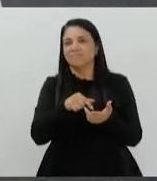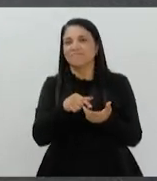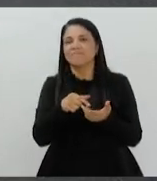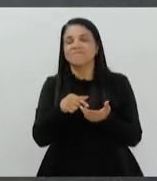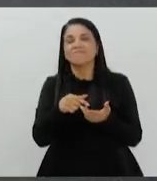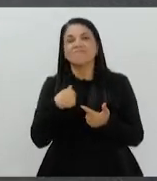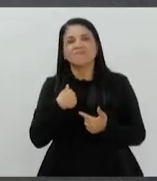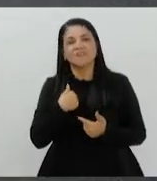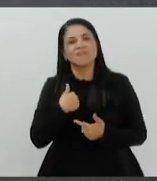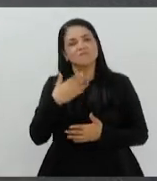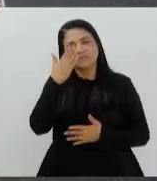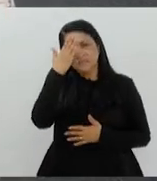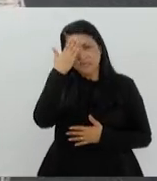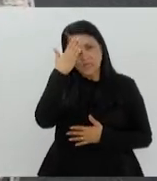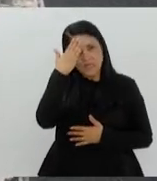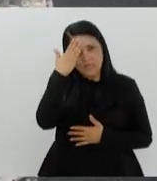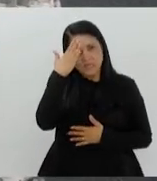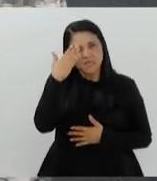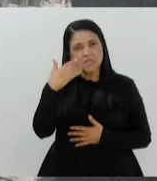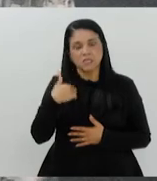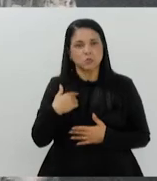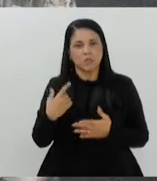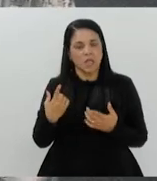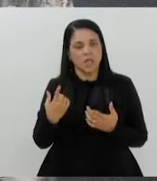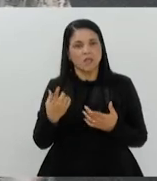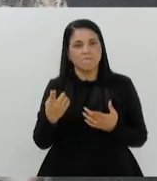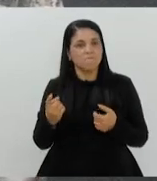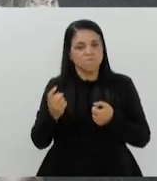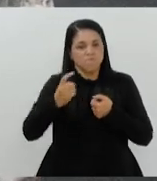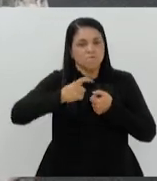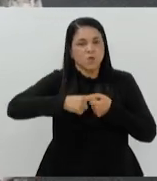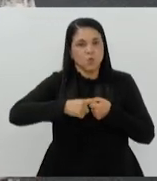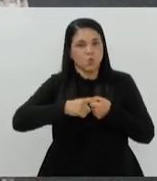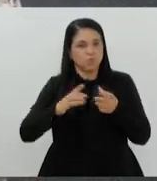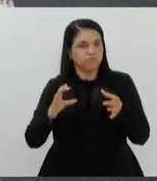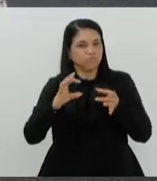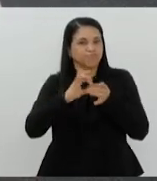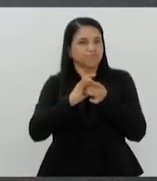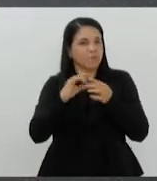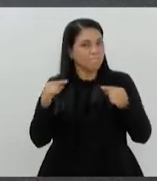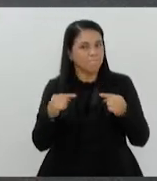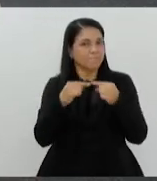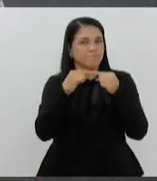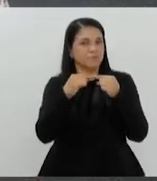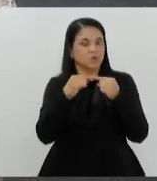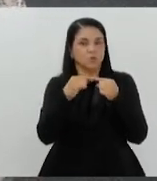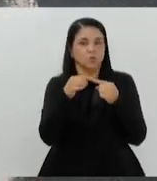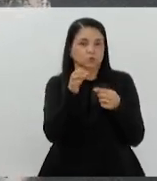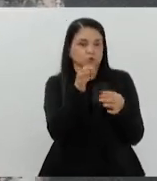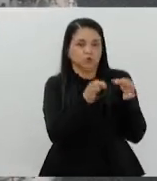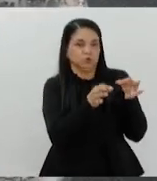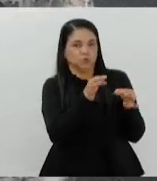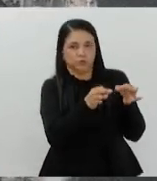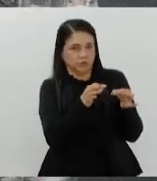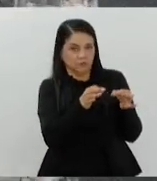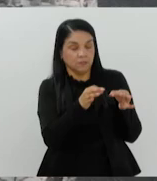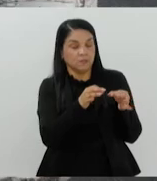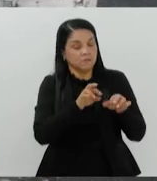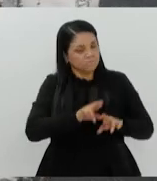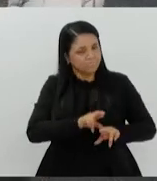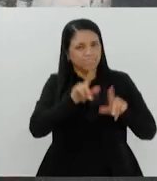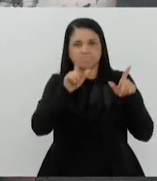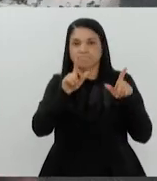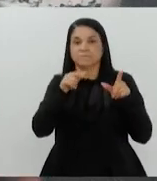que ela não terá nenhuma vinculação a futuros atos jurisdicionais,